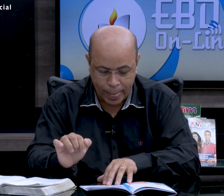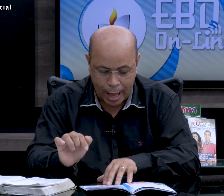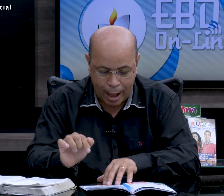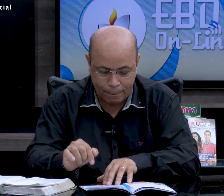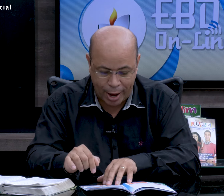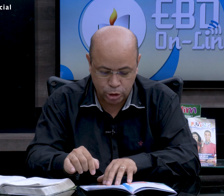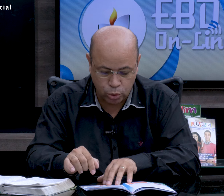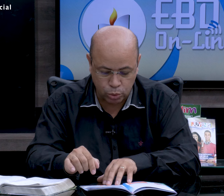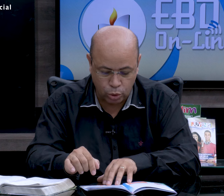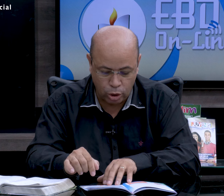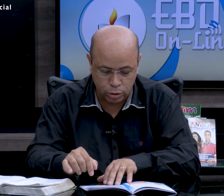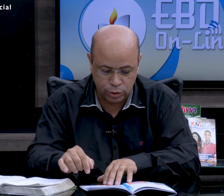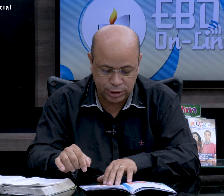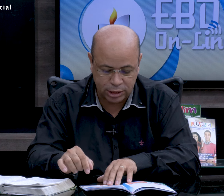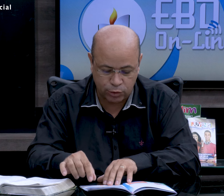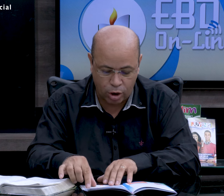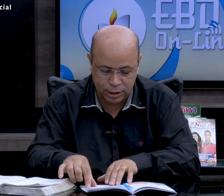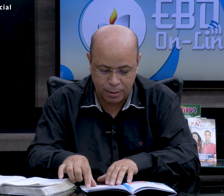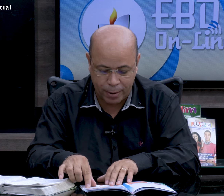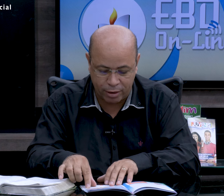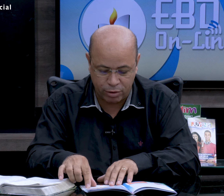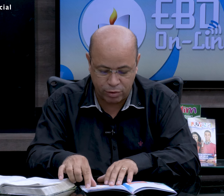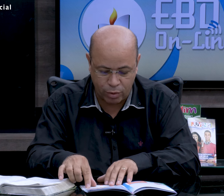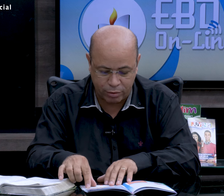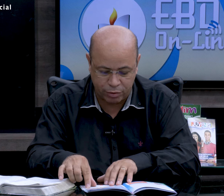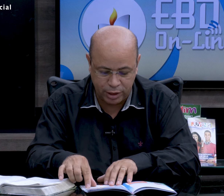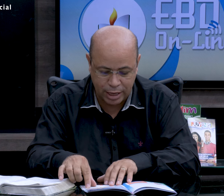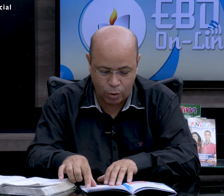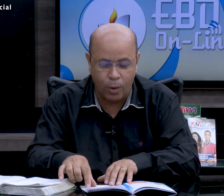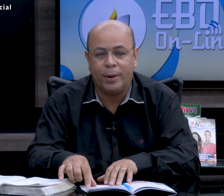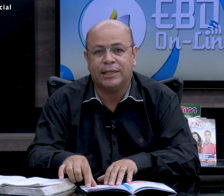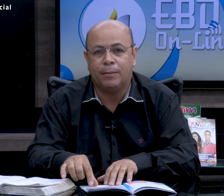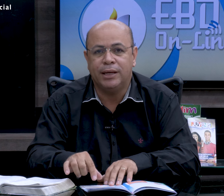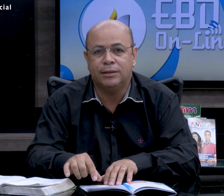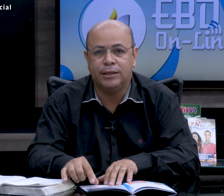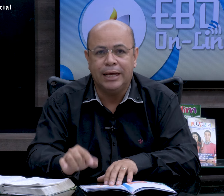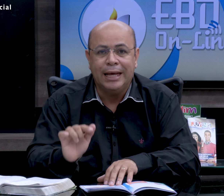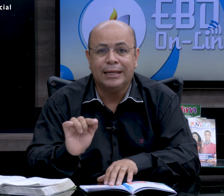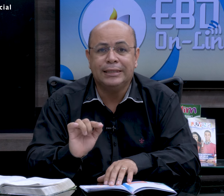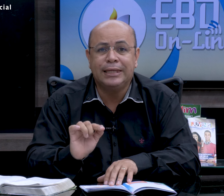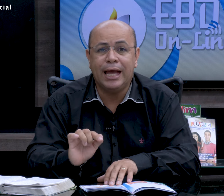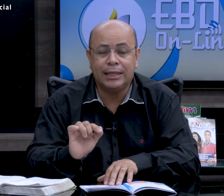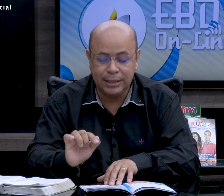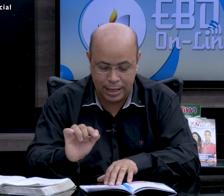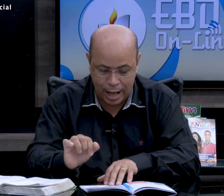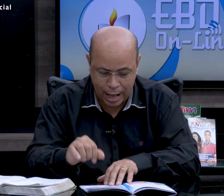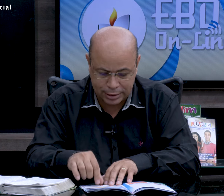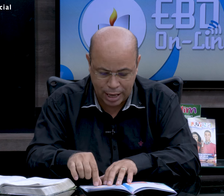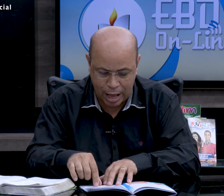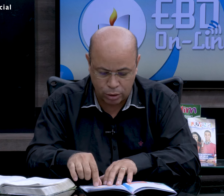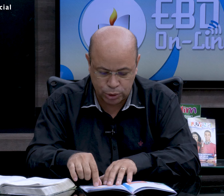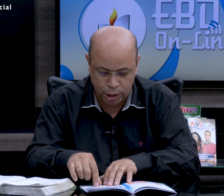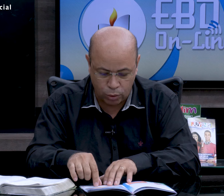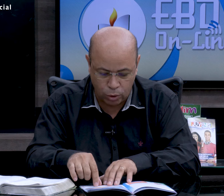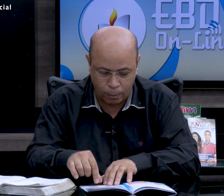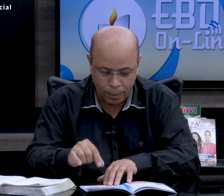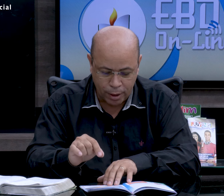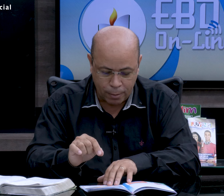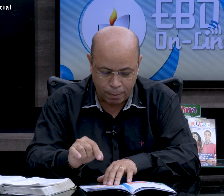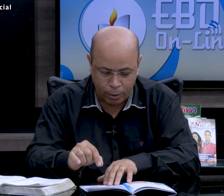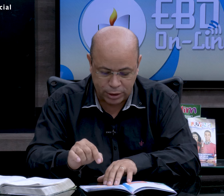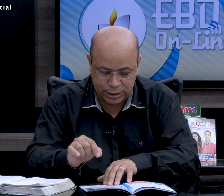ter a paz com todos se esforcem para viver uma vida completamente dedicada ao